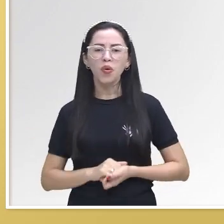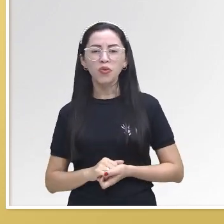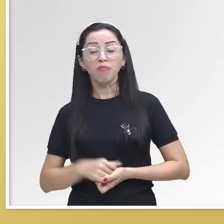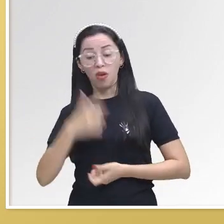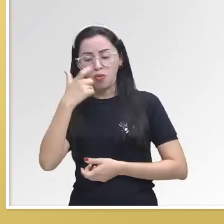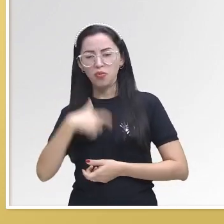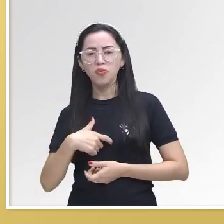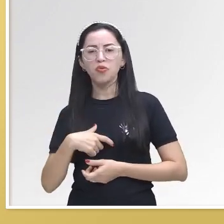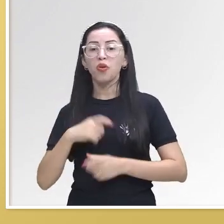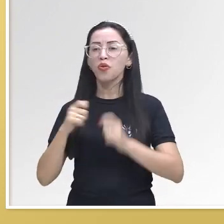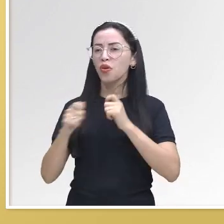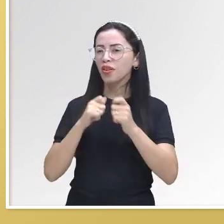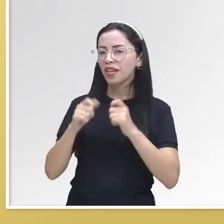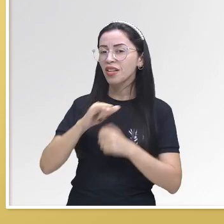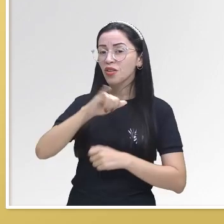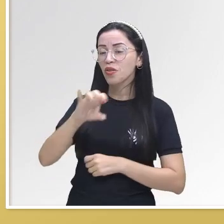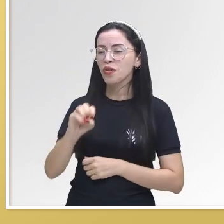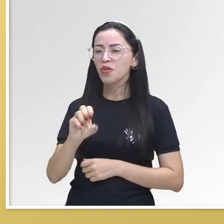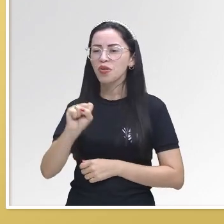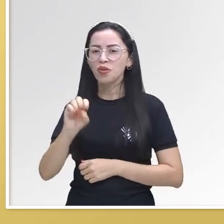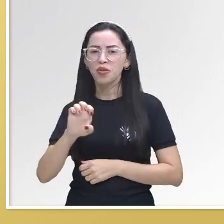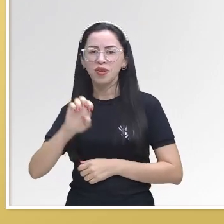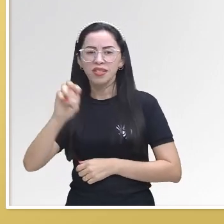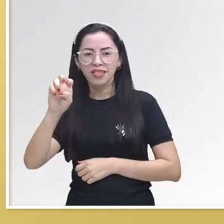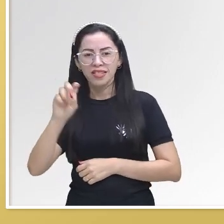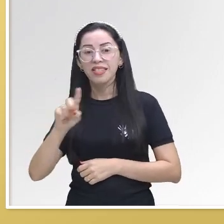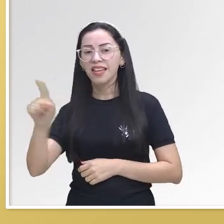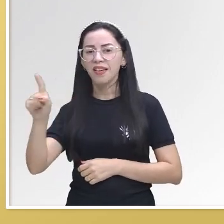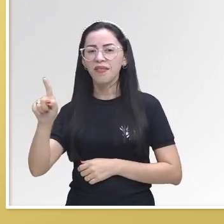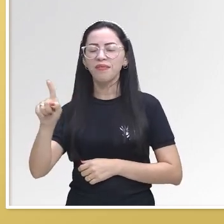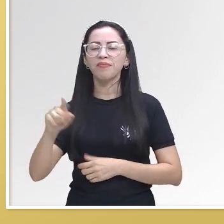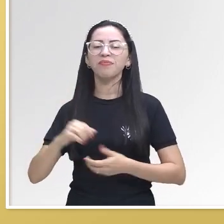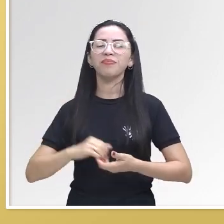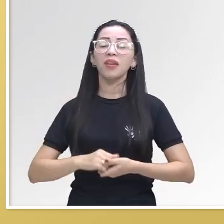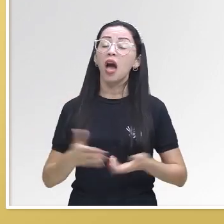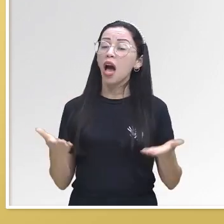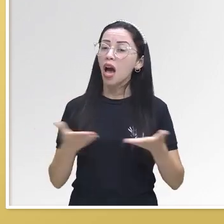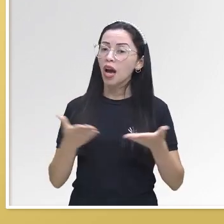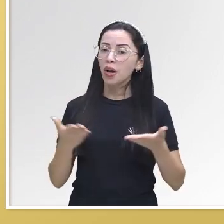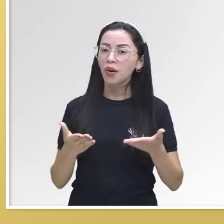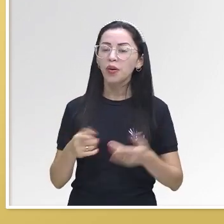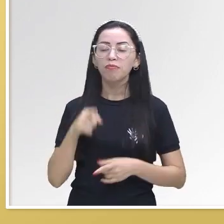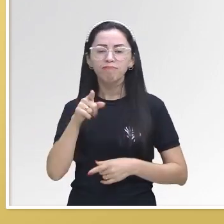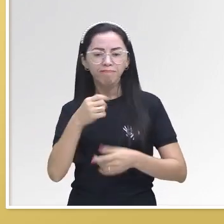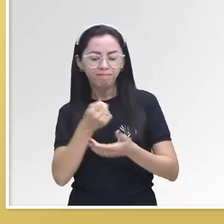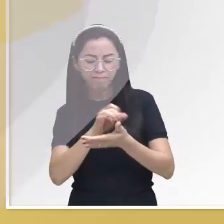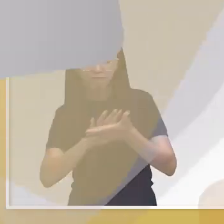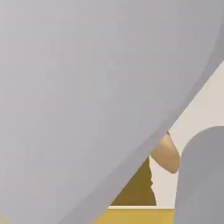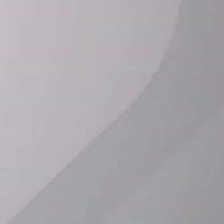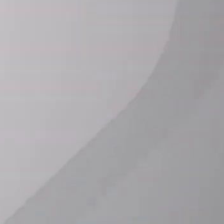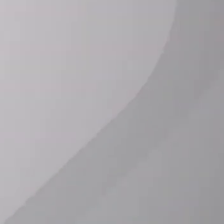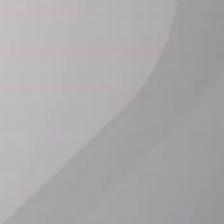José Mota. E eu, repórter Carla Jaquiminuti. Fique agora com o Exercitando.